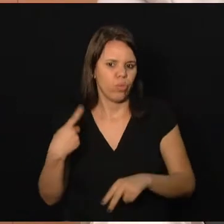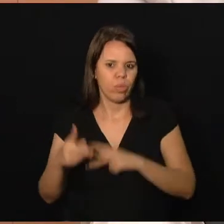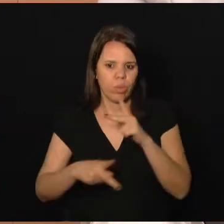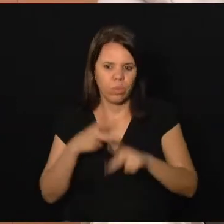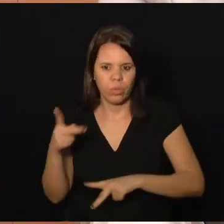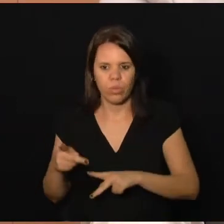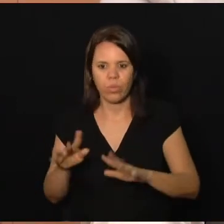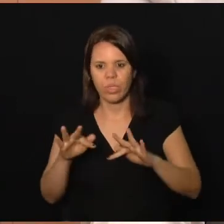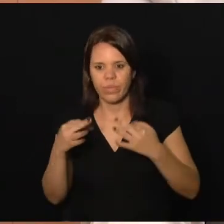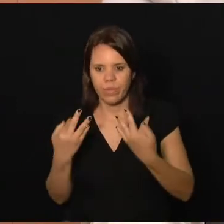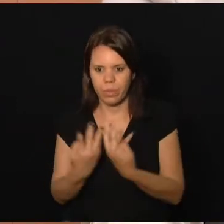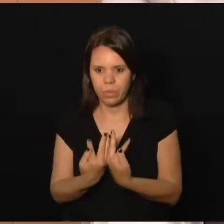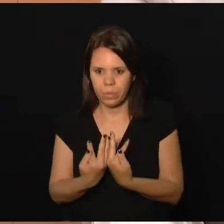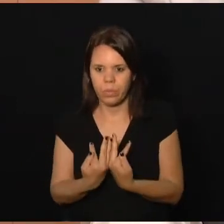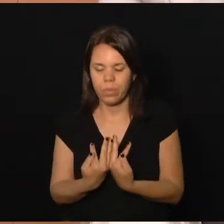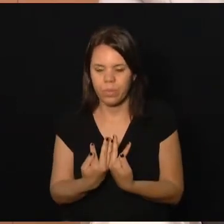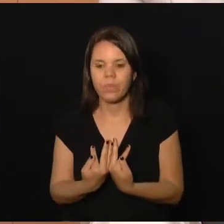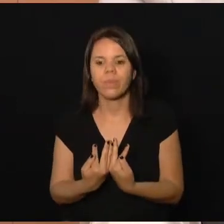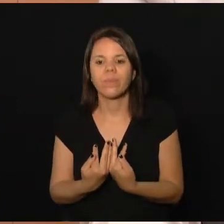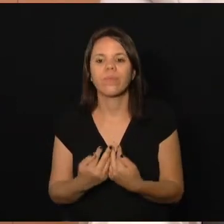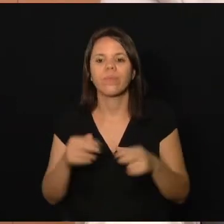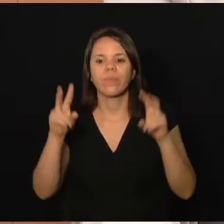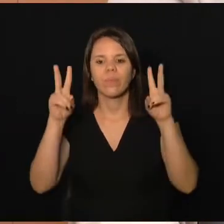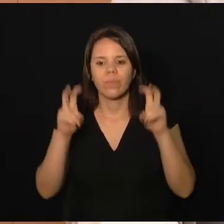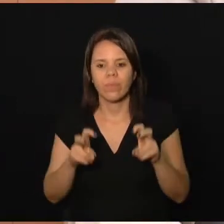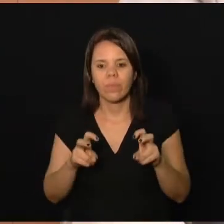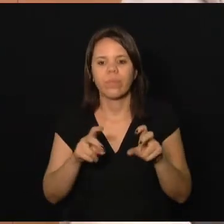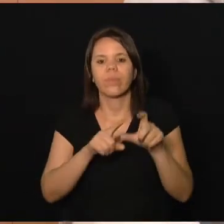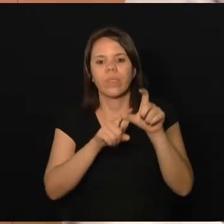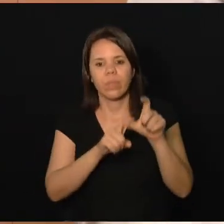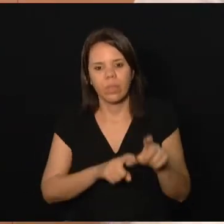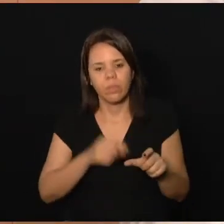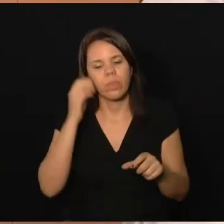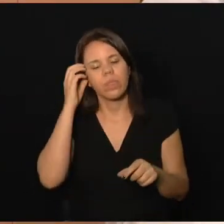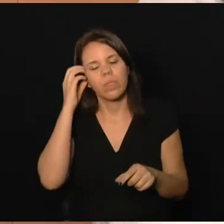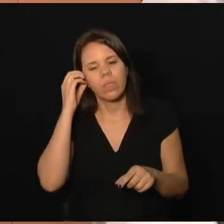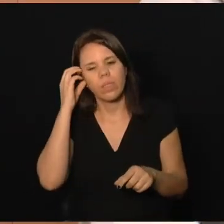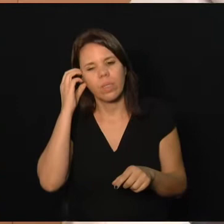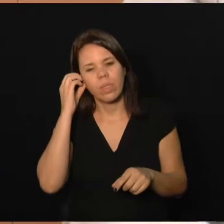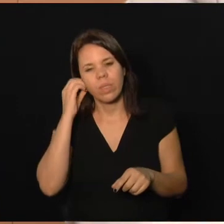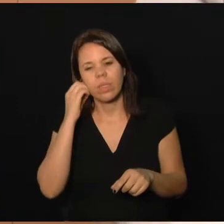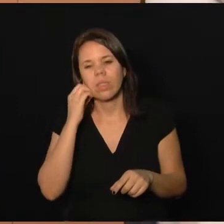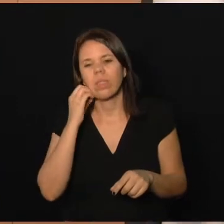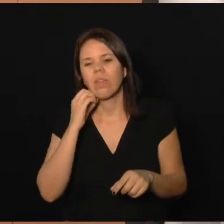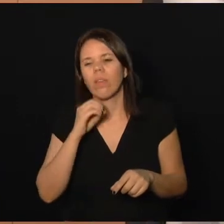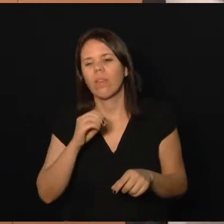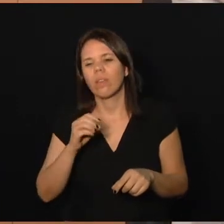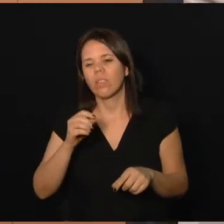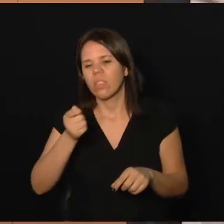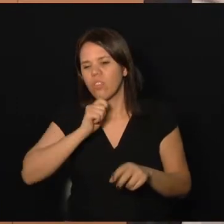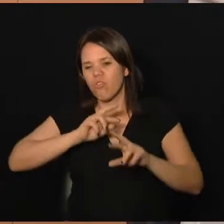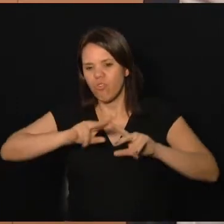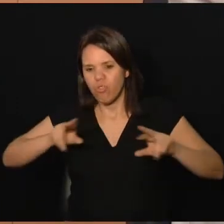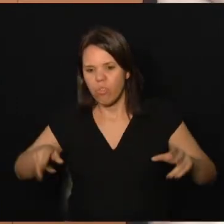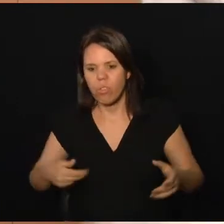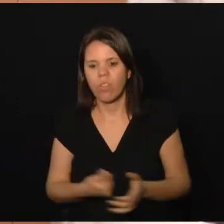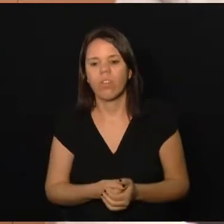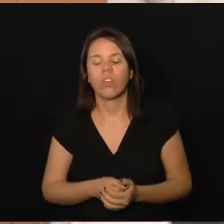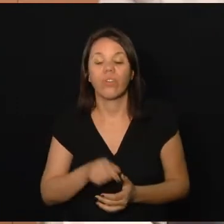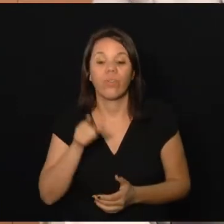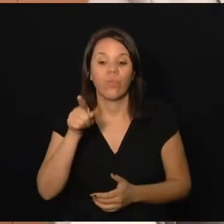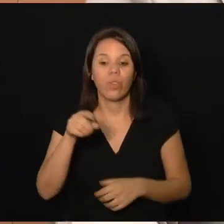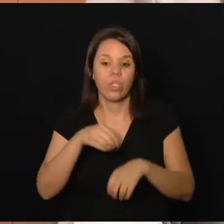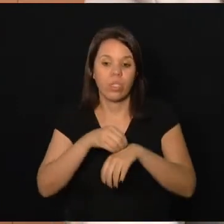família são vítimas, né, dessa questão da dependência química. E você